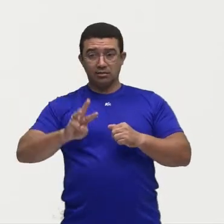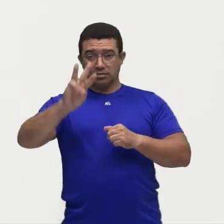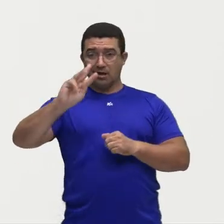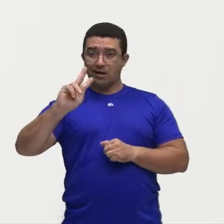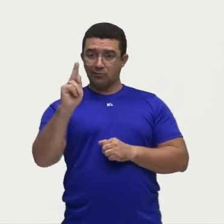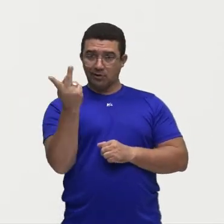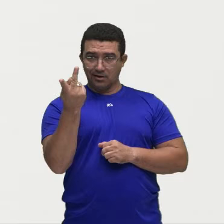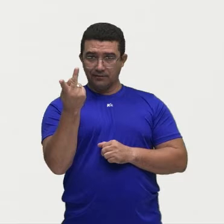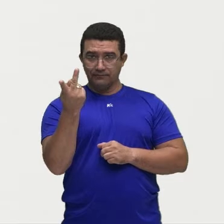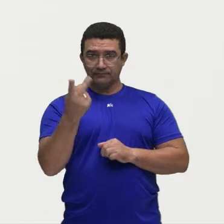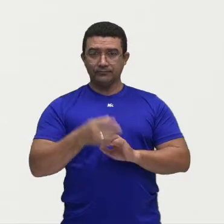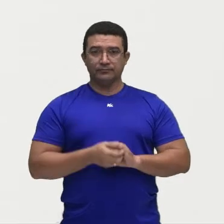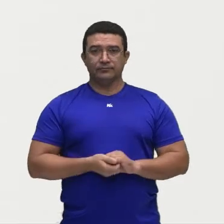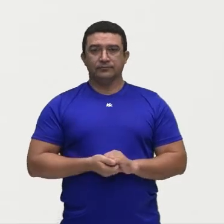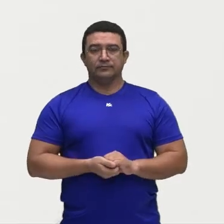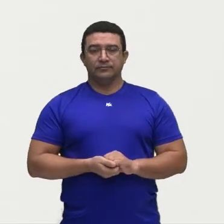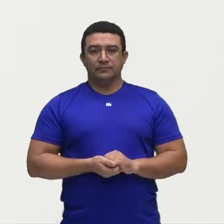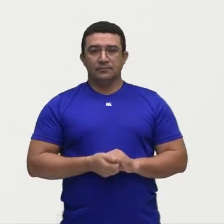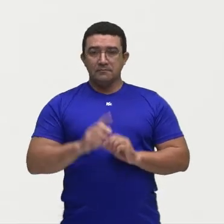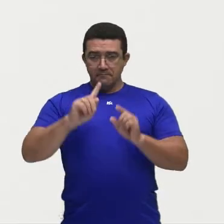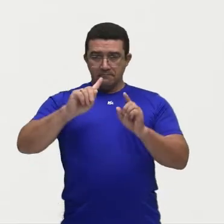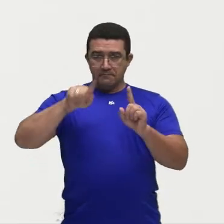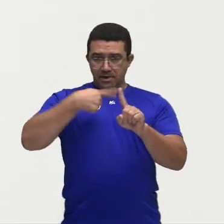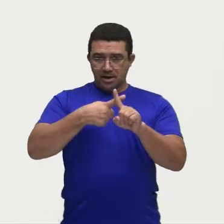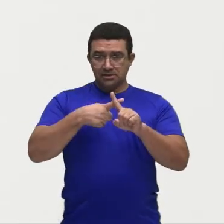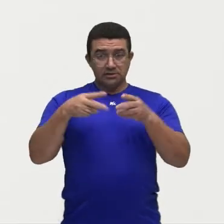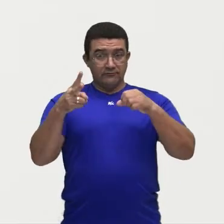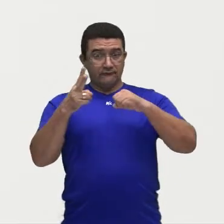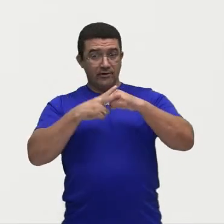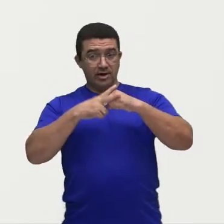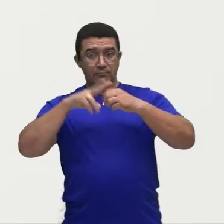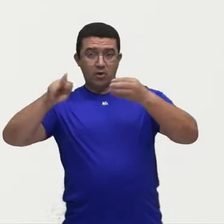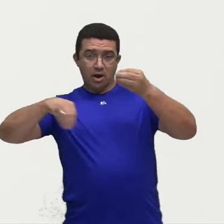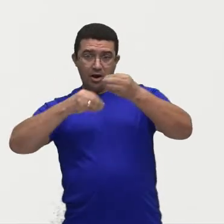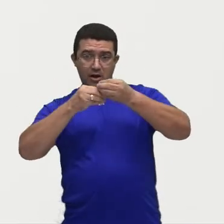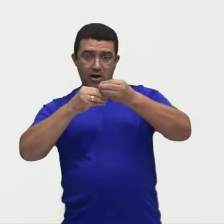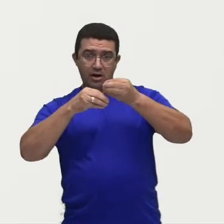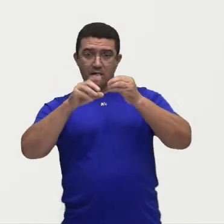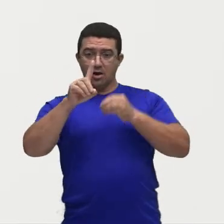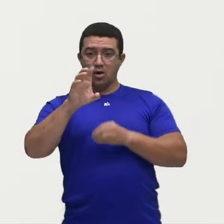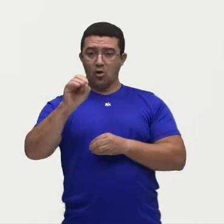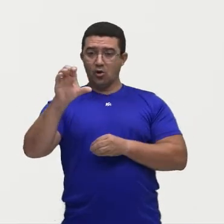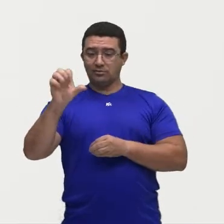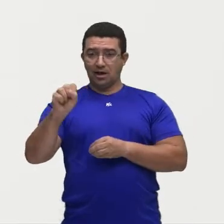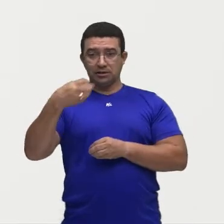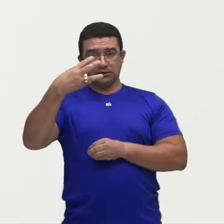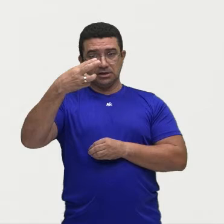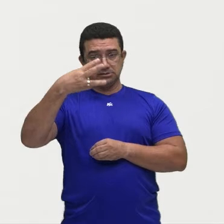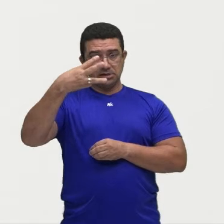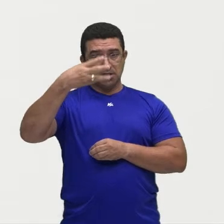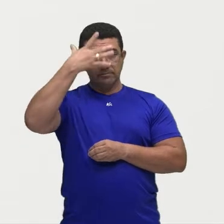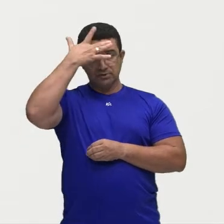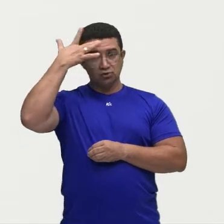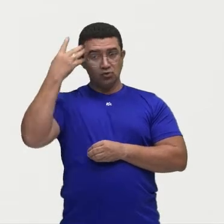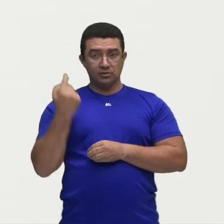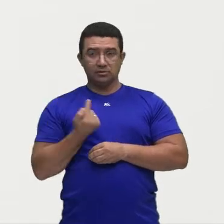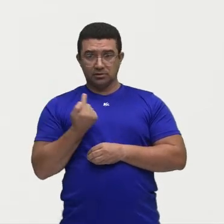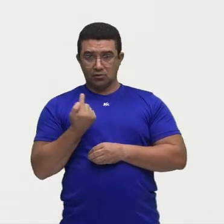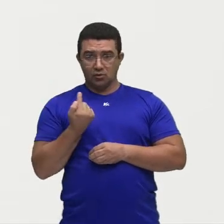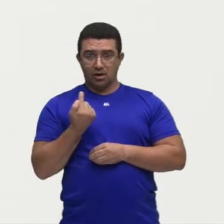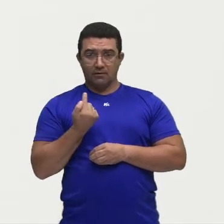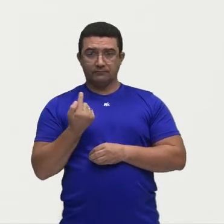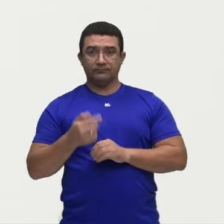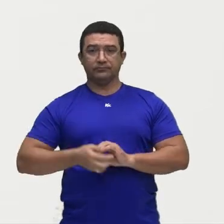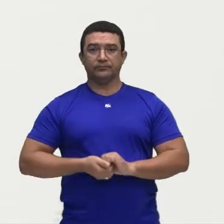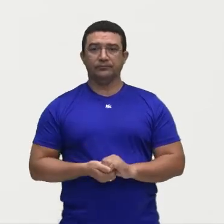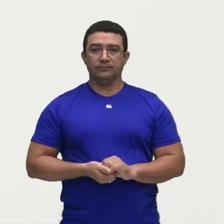question, depois o auxiliar das, ok? Que é sempre usado quando o sujeito é a terceira pessoa do singular. No caso aqui